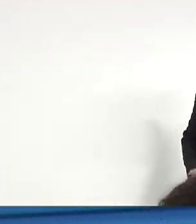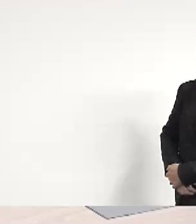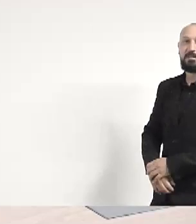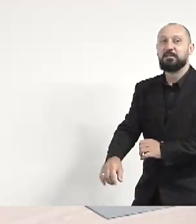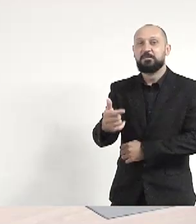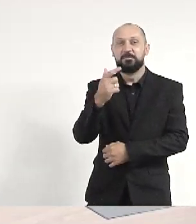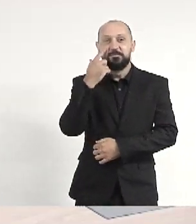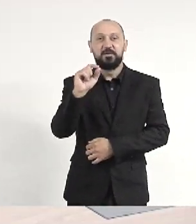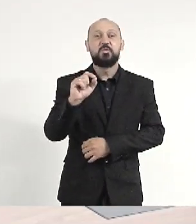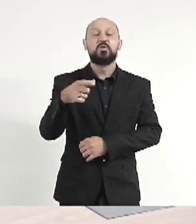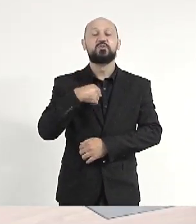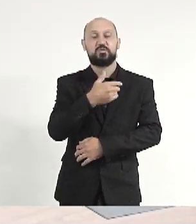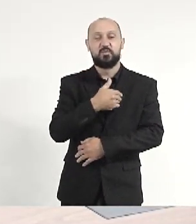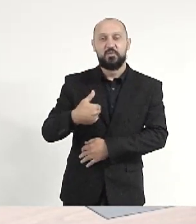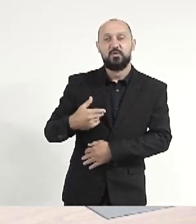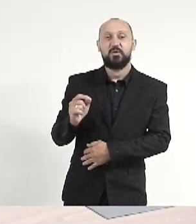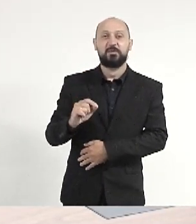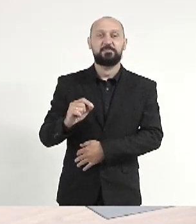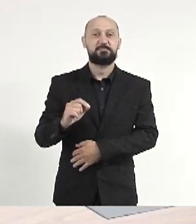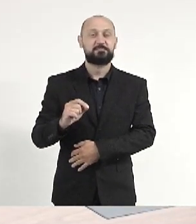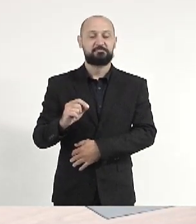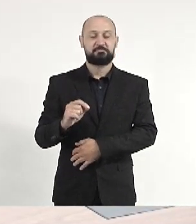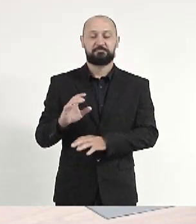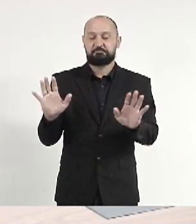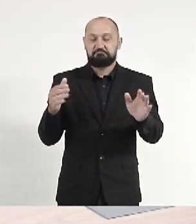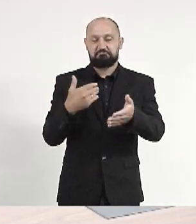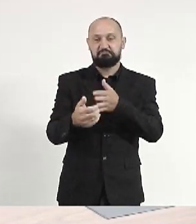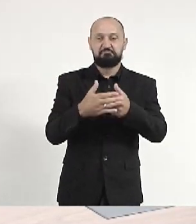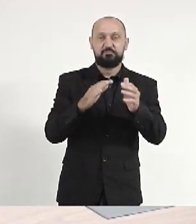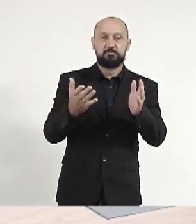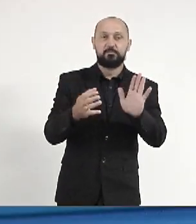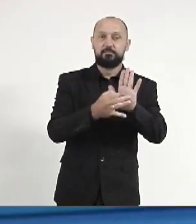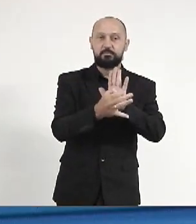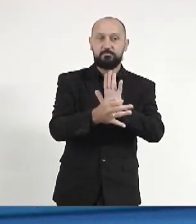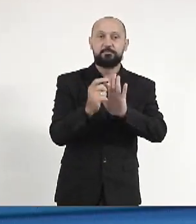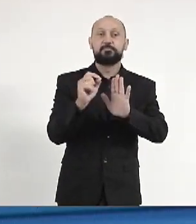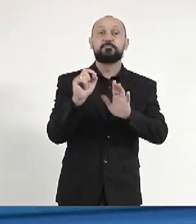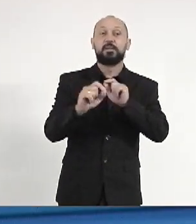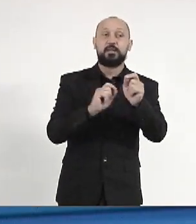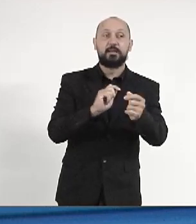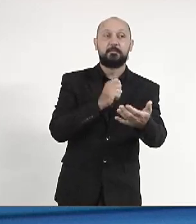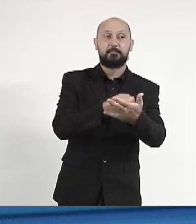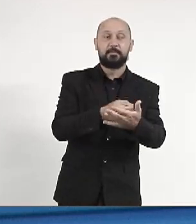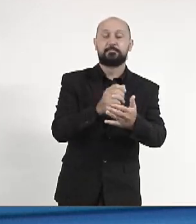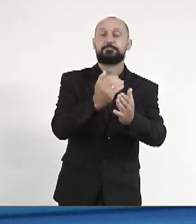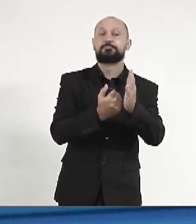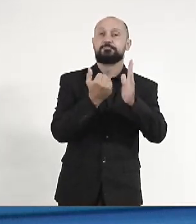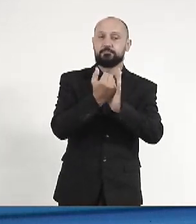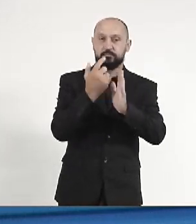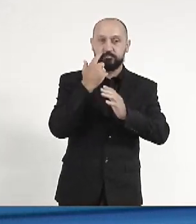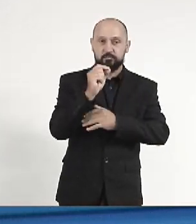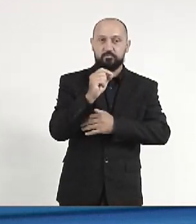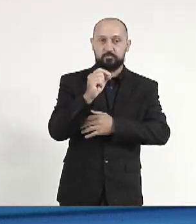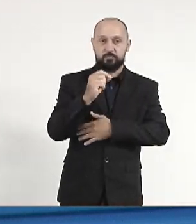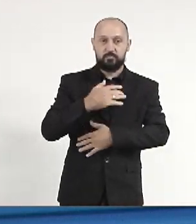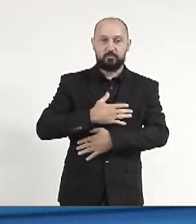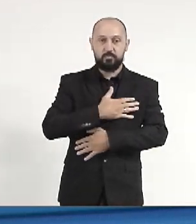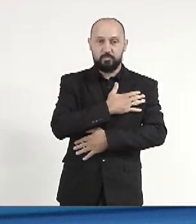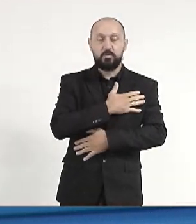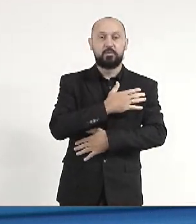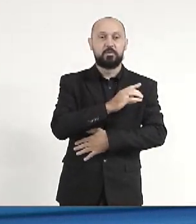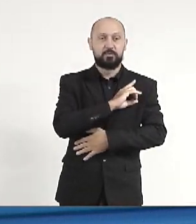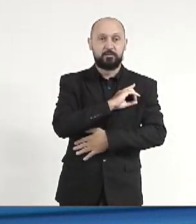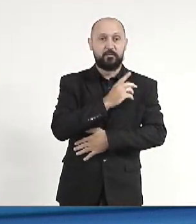de governo, não interessa programa de governo, não interessa proposta, o que interessa é quem dá mais. O que o coronel Davi disse